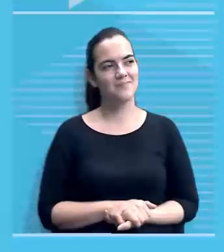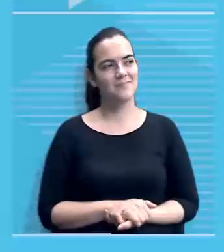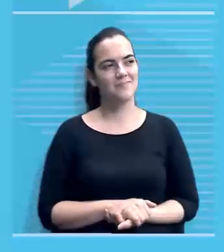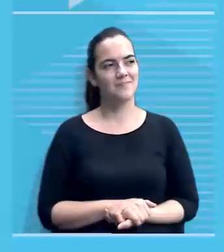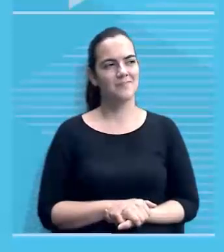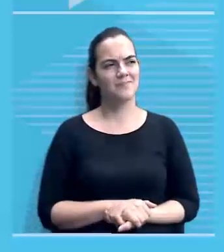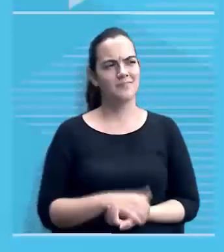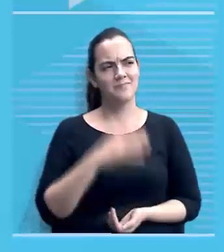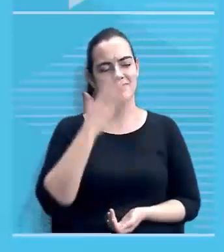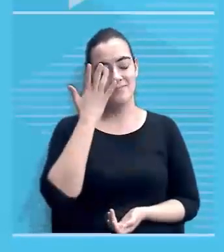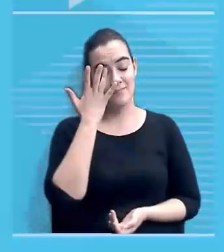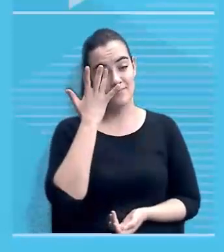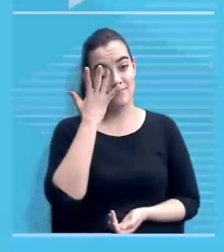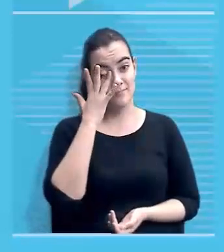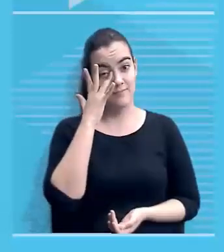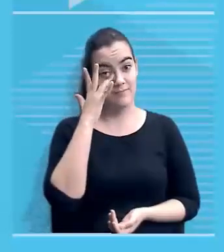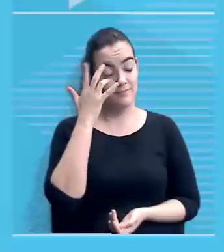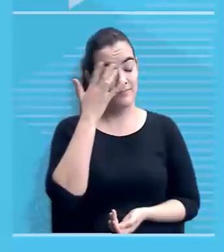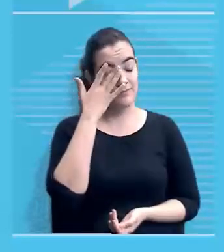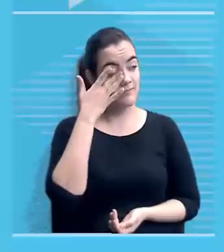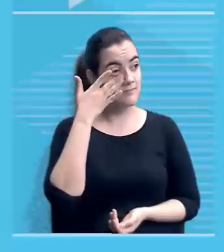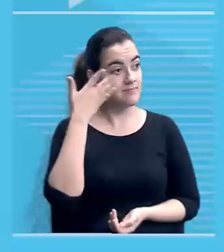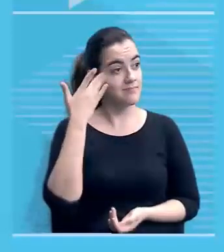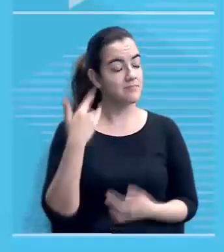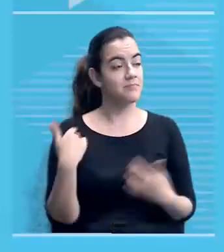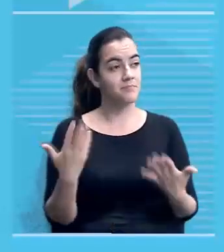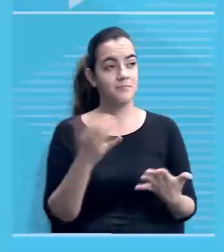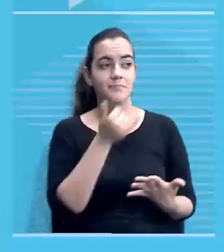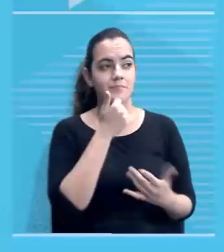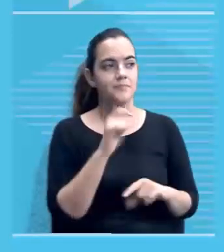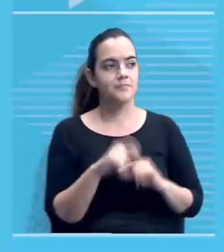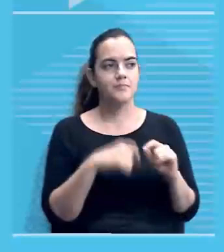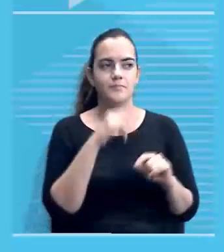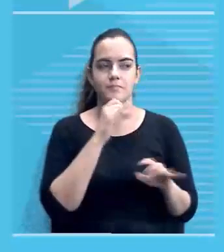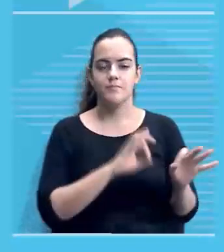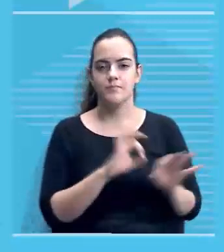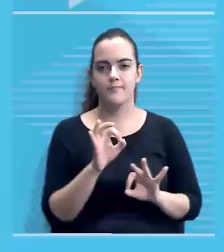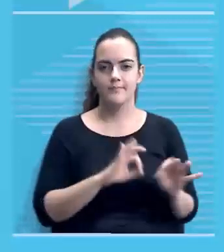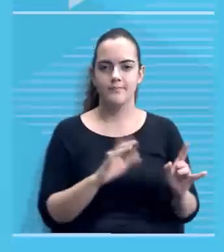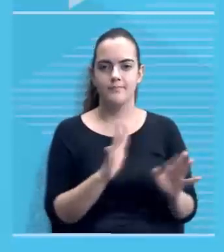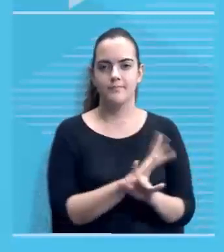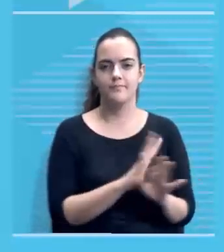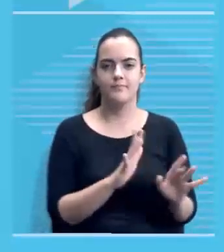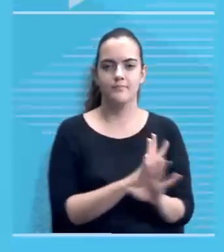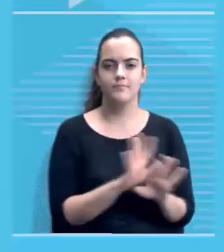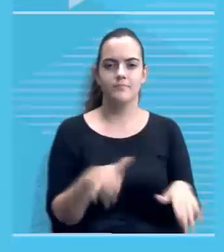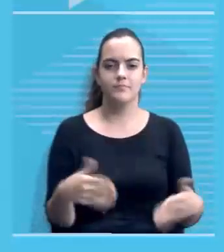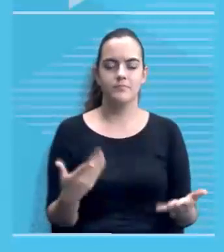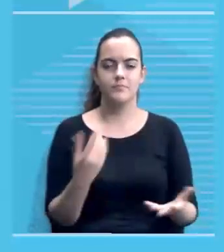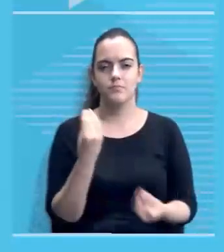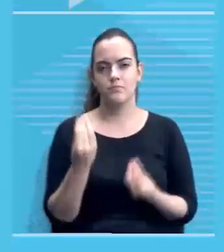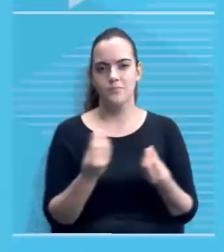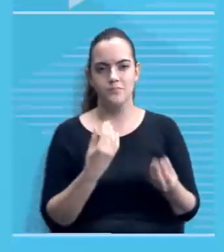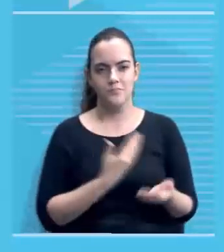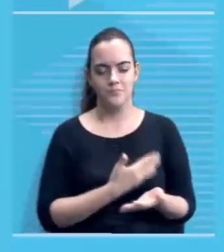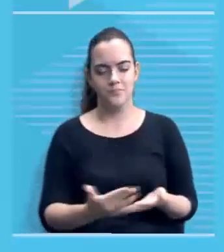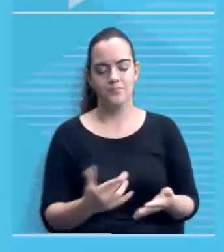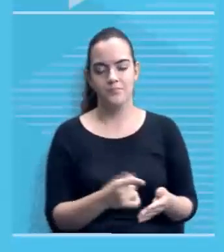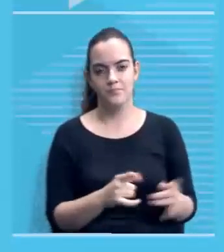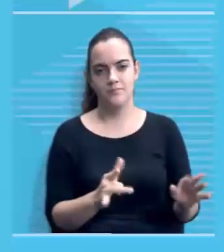aqui no nosso Brasil quanto ao tão com relação a classificação das cidades quanto à origem